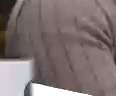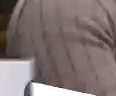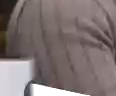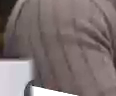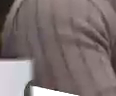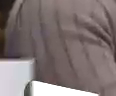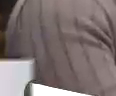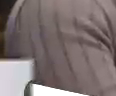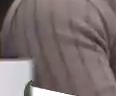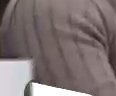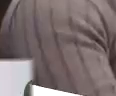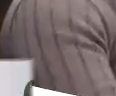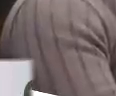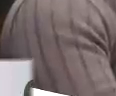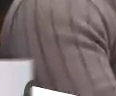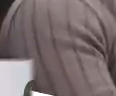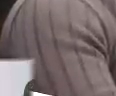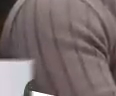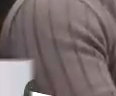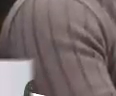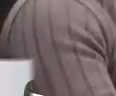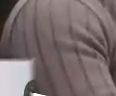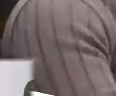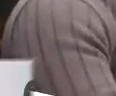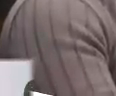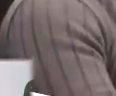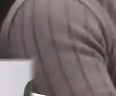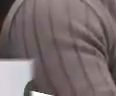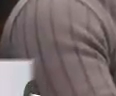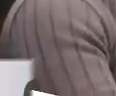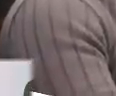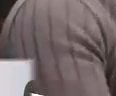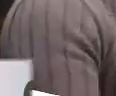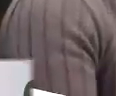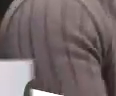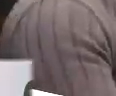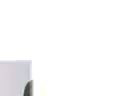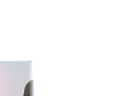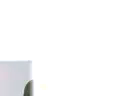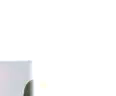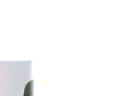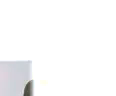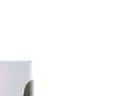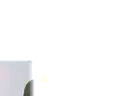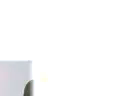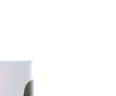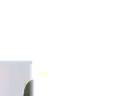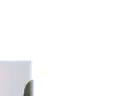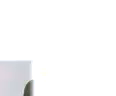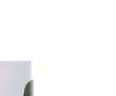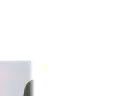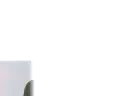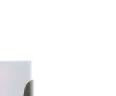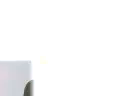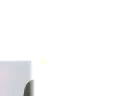A contratação de estagiários é uma das medidas de modernização do Legislativo. Acesse